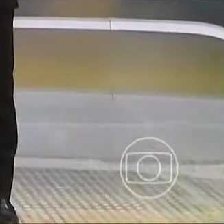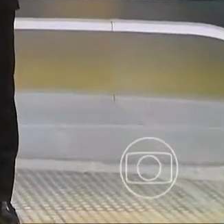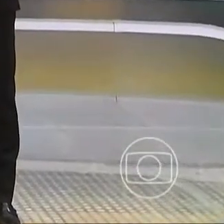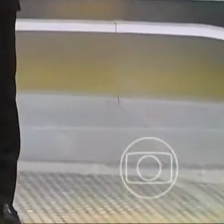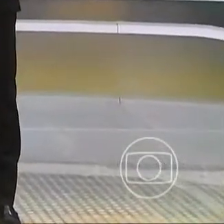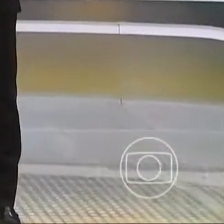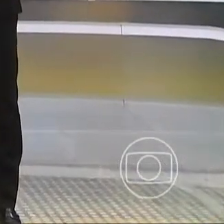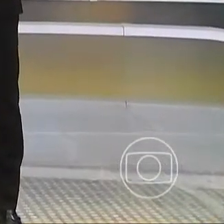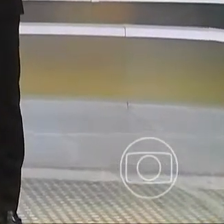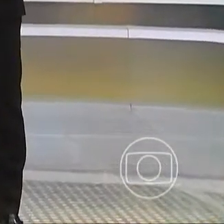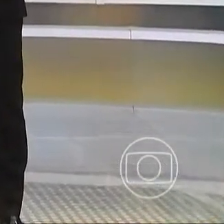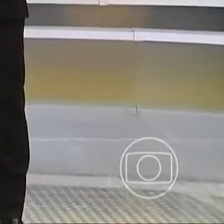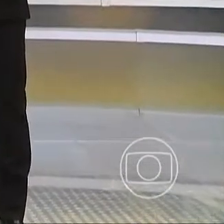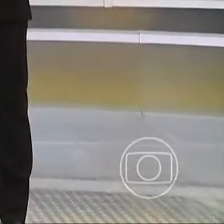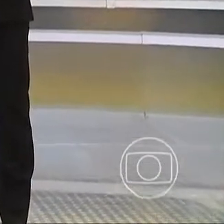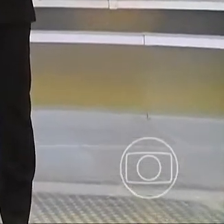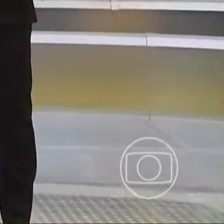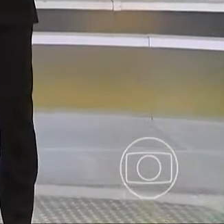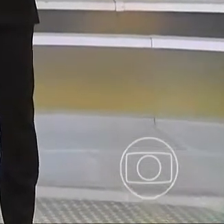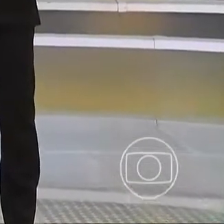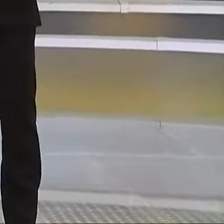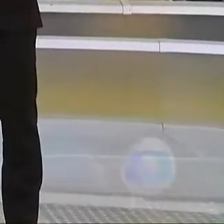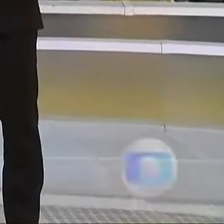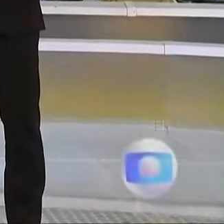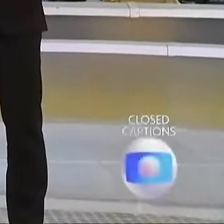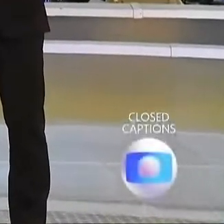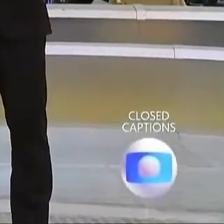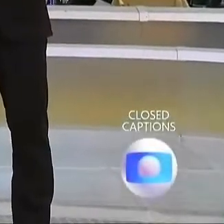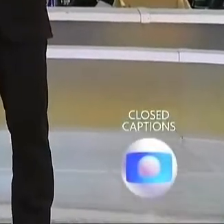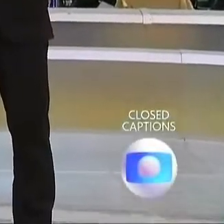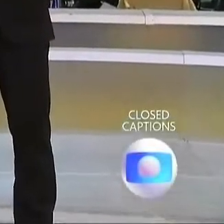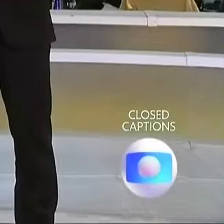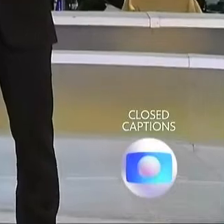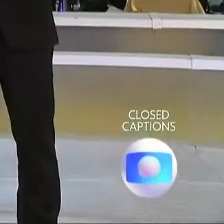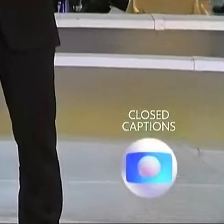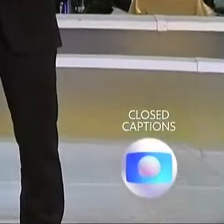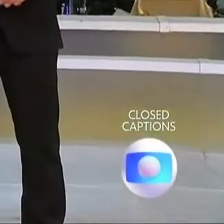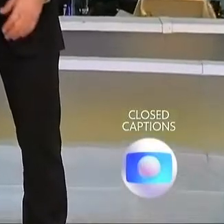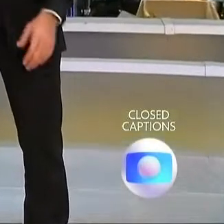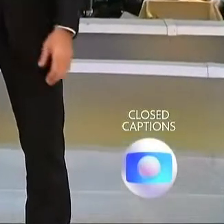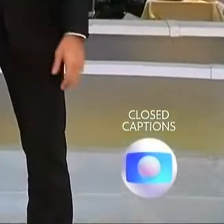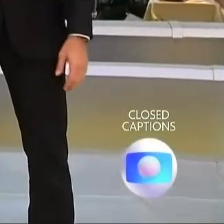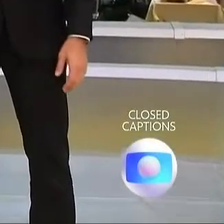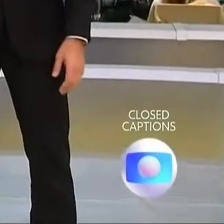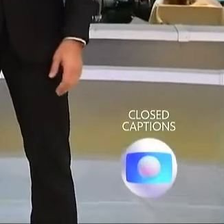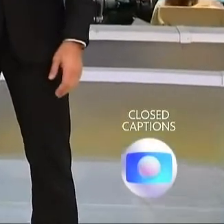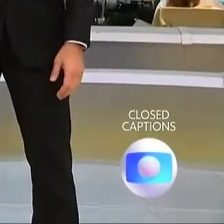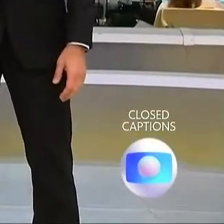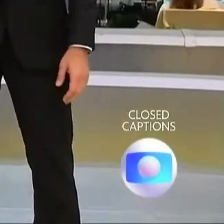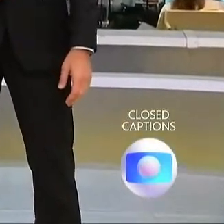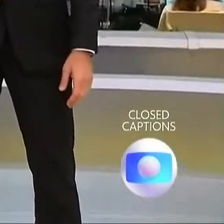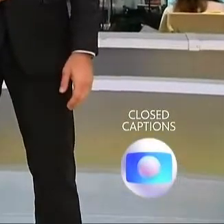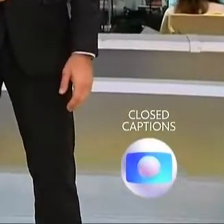Brigadas contra o fogo estão mobilizadas em boa parte do Brasil para combater os incêndios que se multiplicam nessa época do ano.